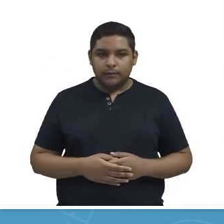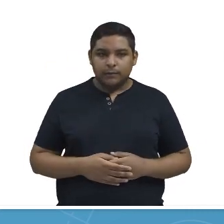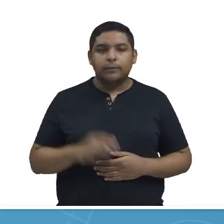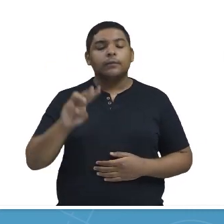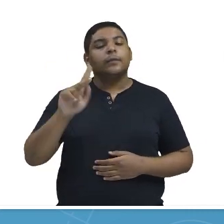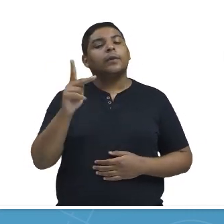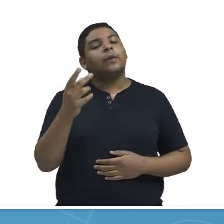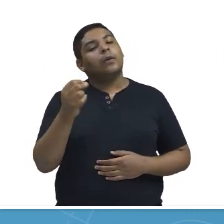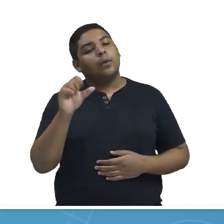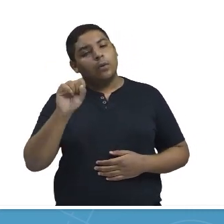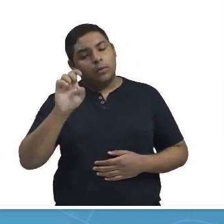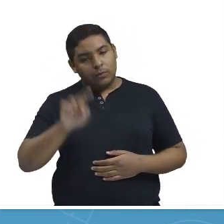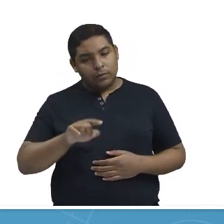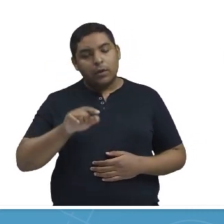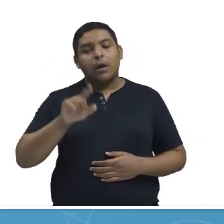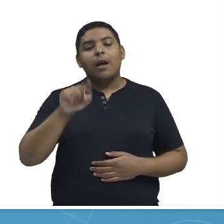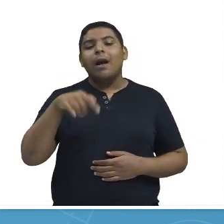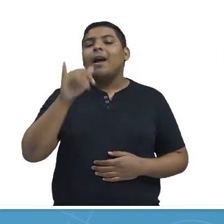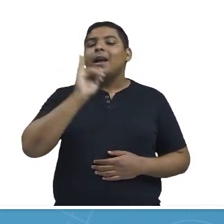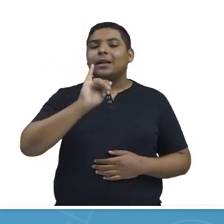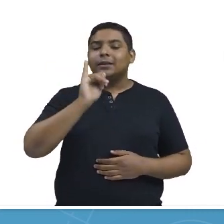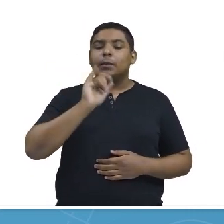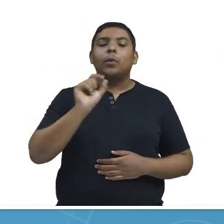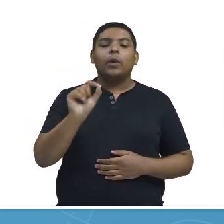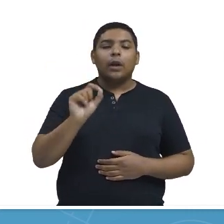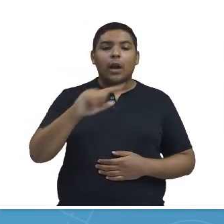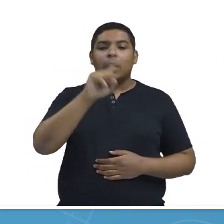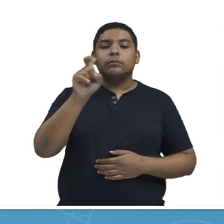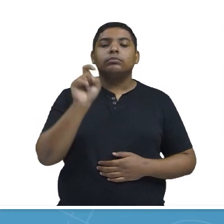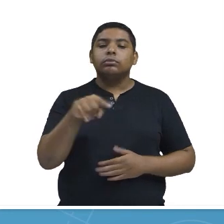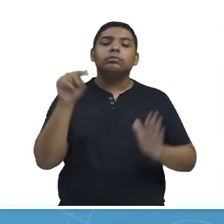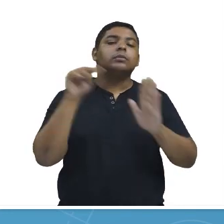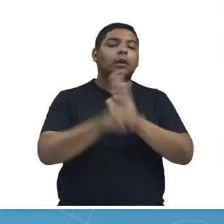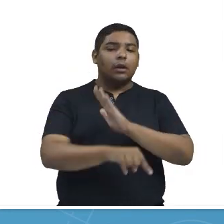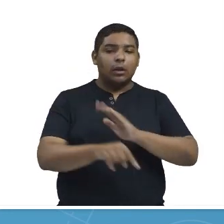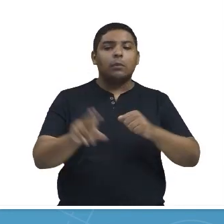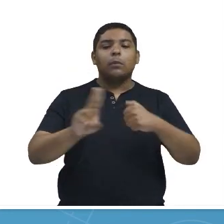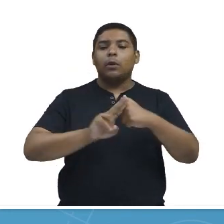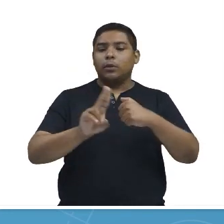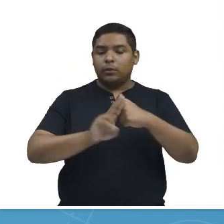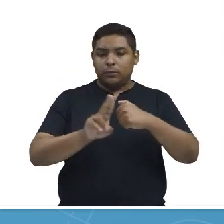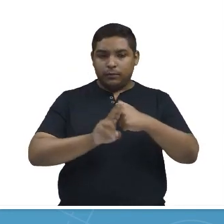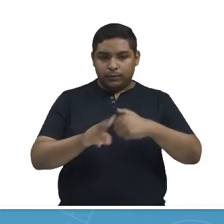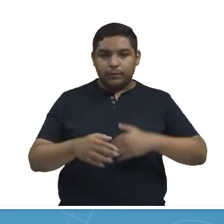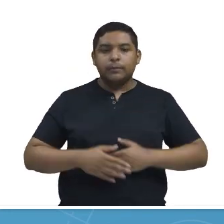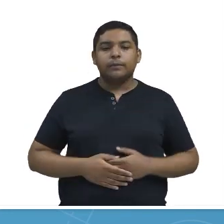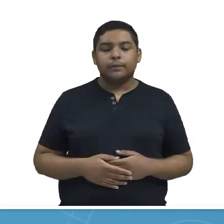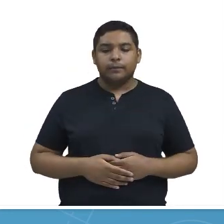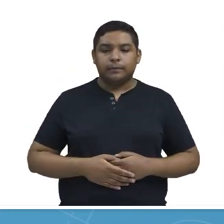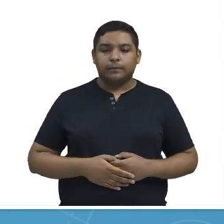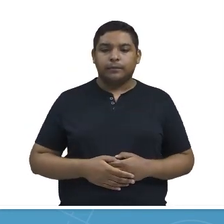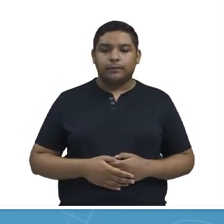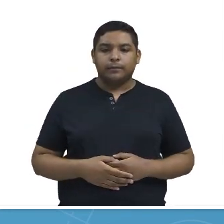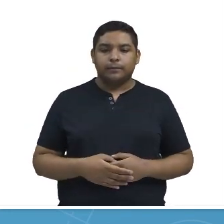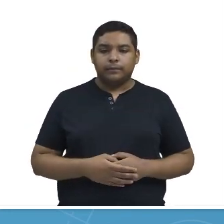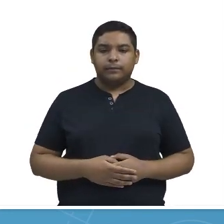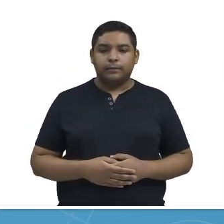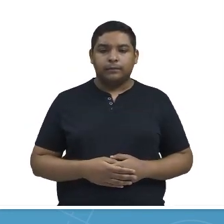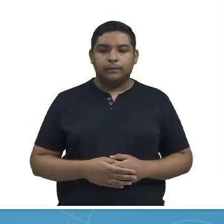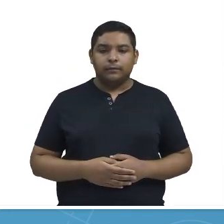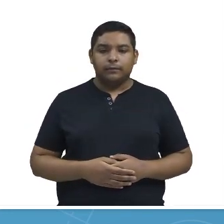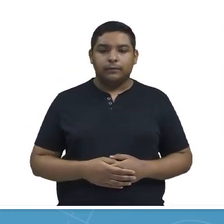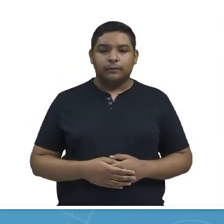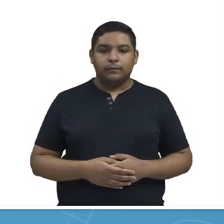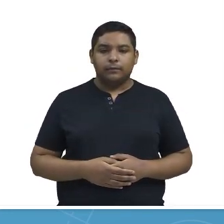Então, whose as interrogative pronoun. Whose car is this? De quem é esse carro? Whose bike is that? De quem é aquela bicicleta?